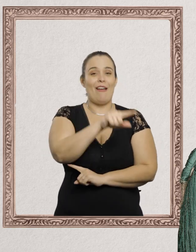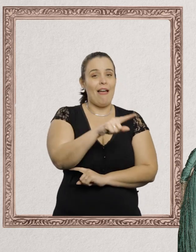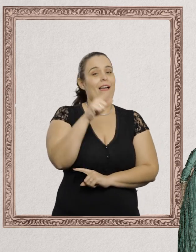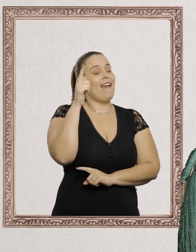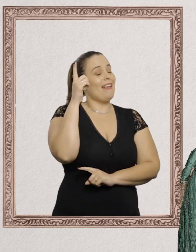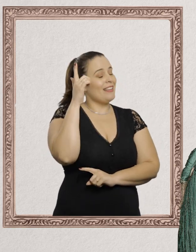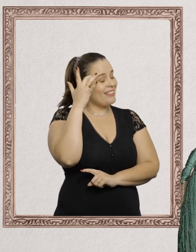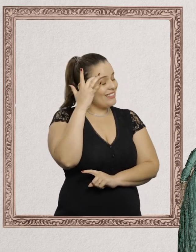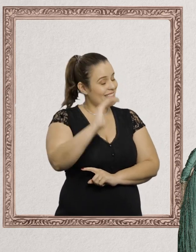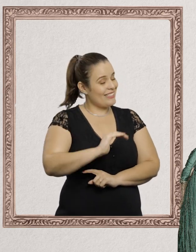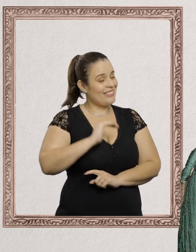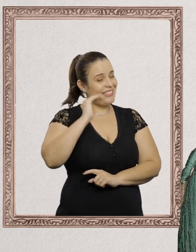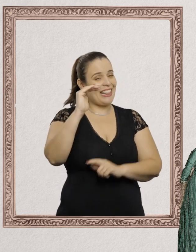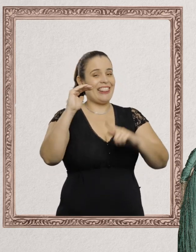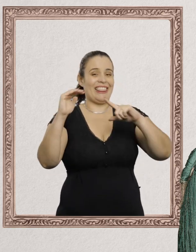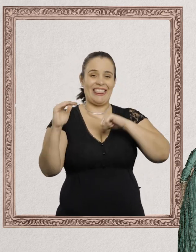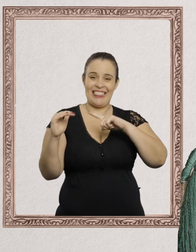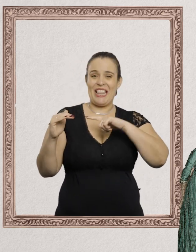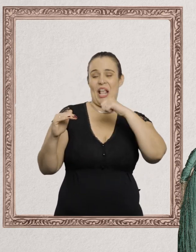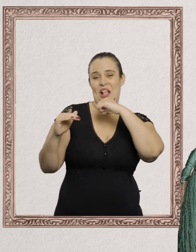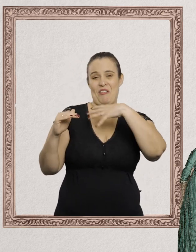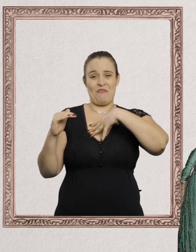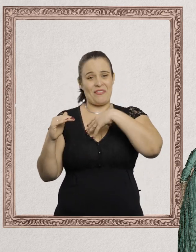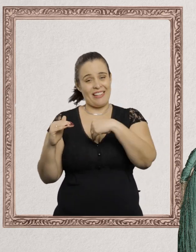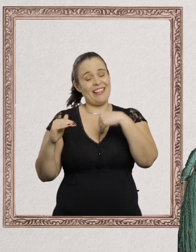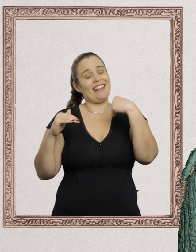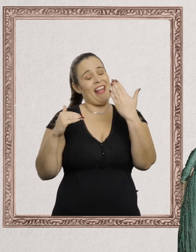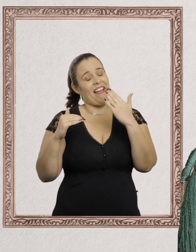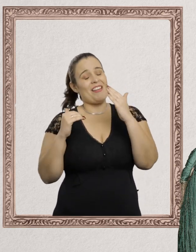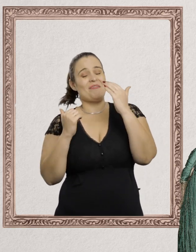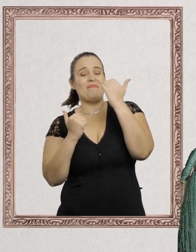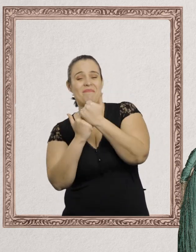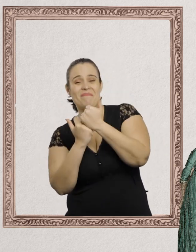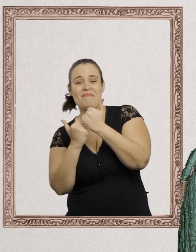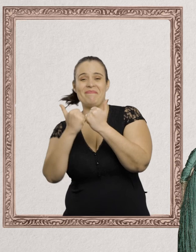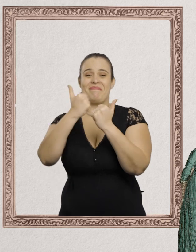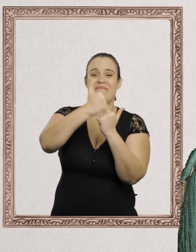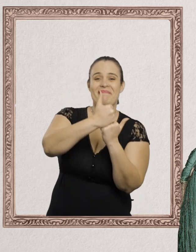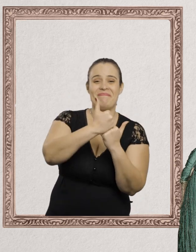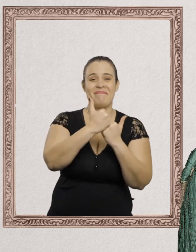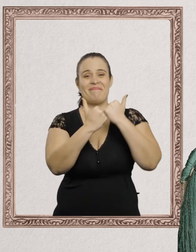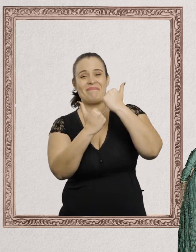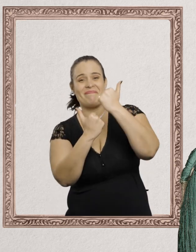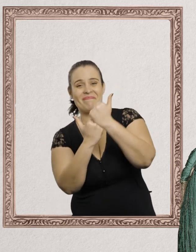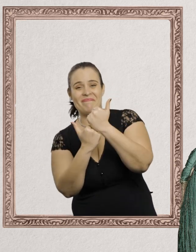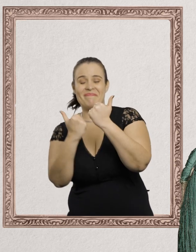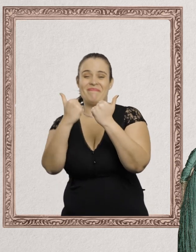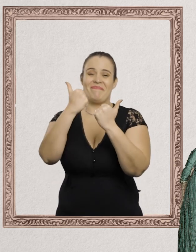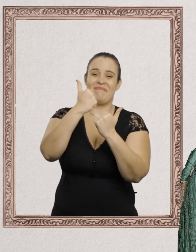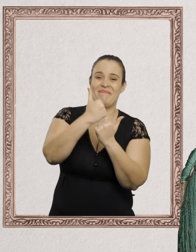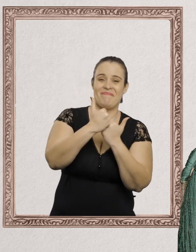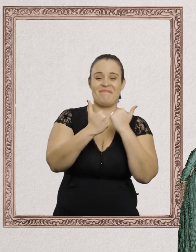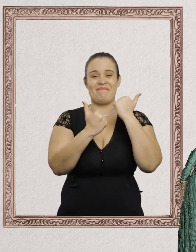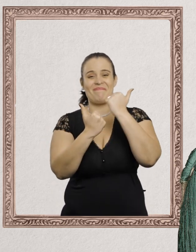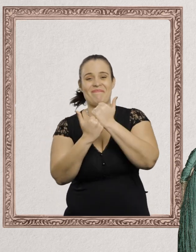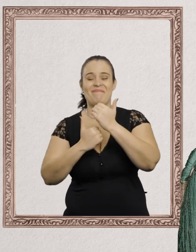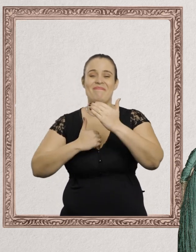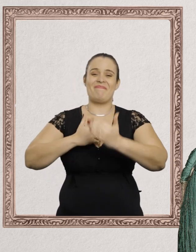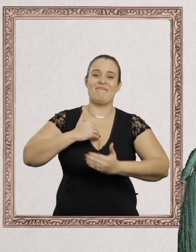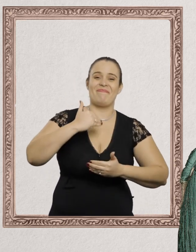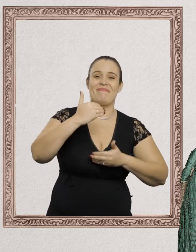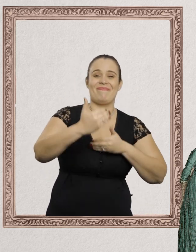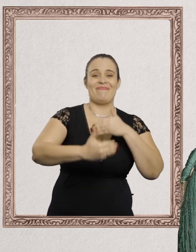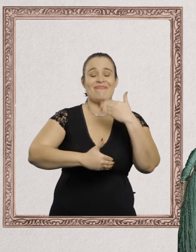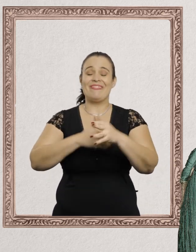Terra do Nunca. Quando Margaret crescer, vai ter uma filha. E vai ser a vez dela de ser a mãe do Peter.